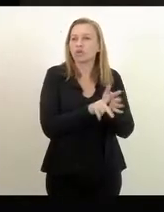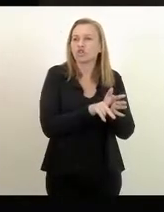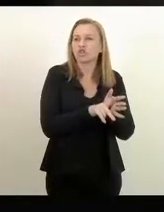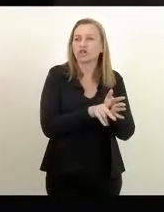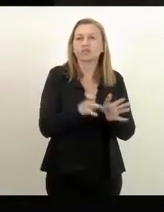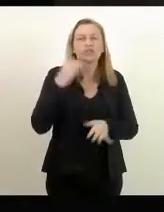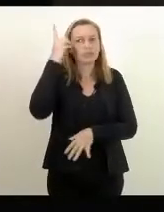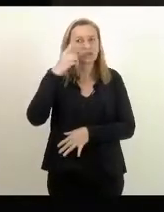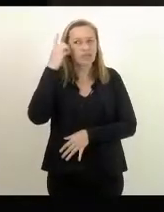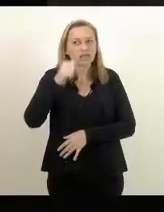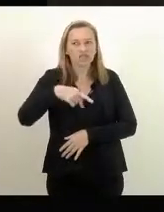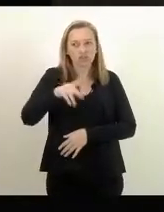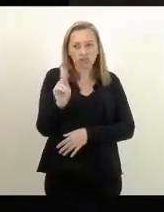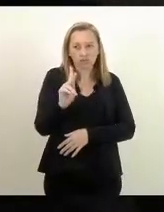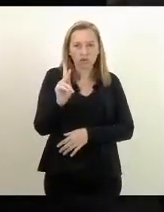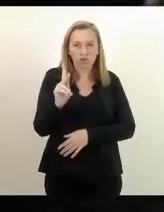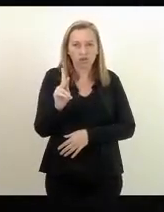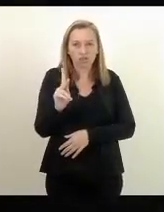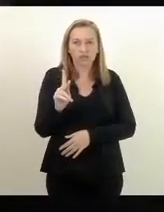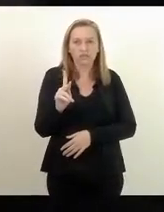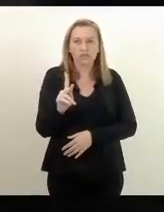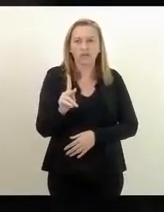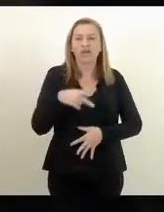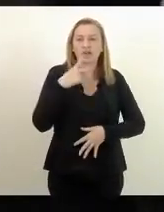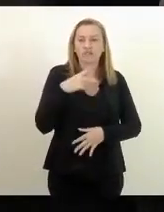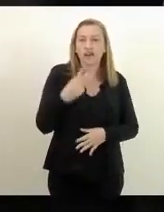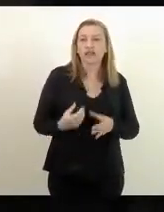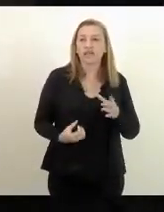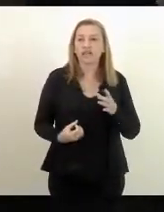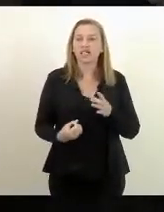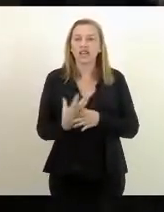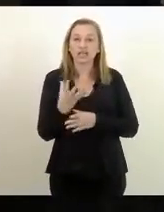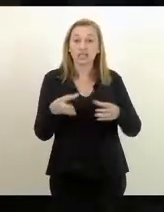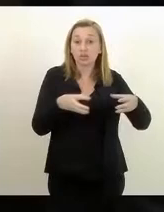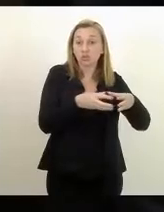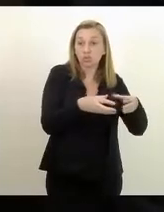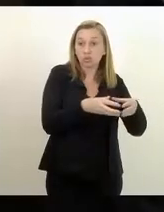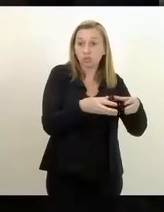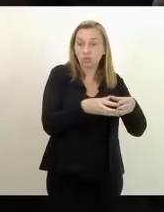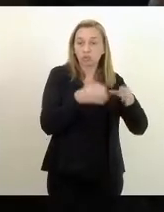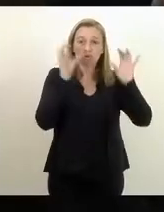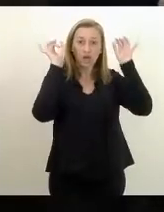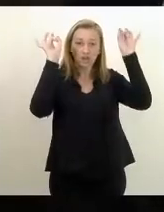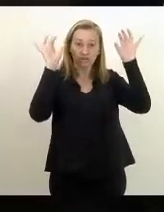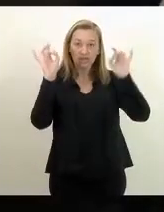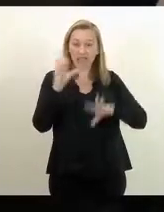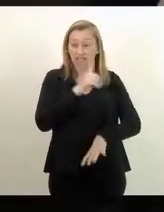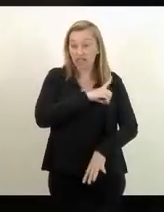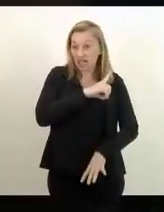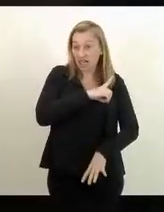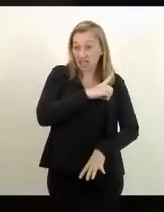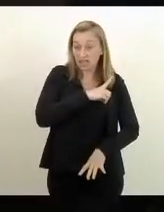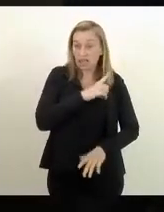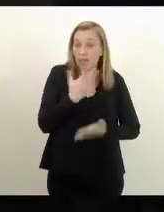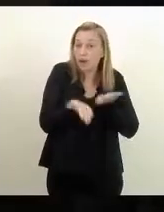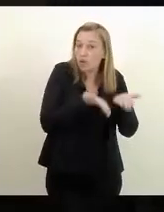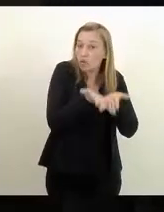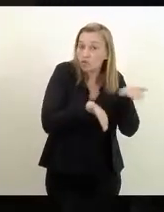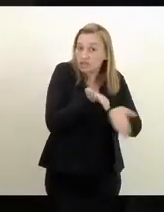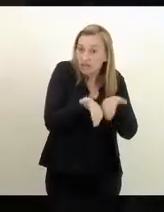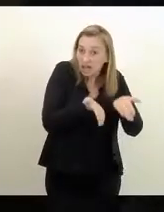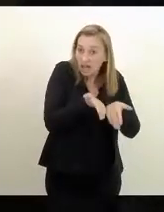do deputado Alexandre Quinoploch, que trata da criação de uma delegacia especializada para cuidar do